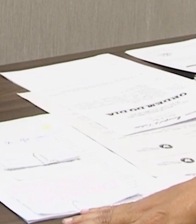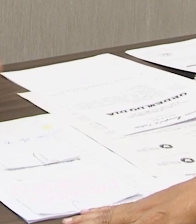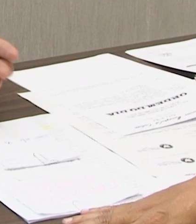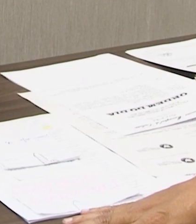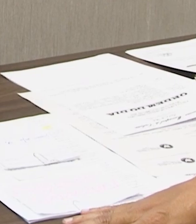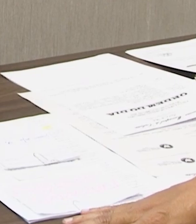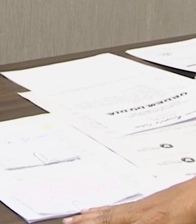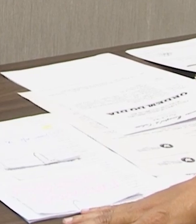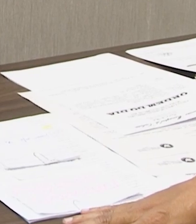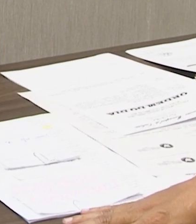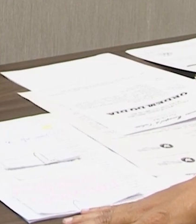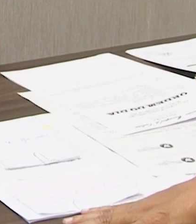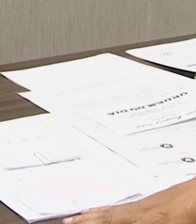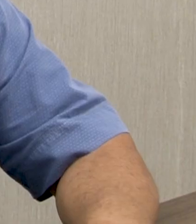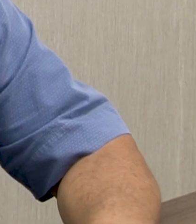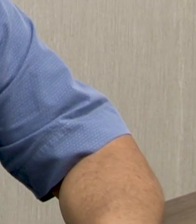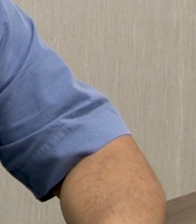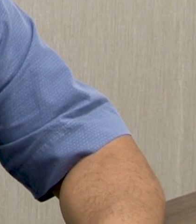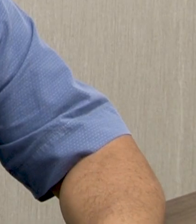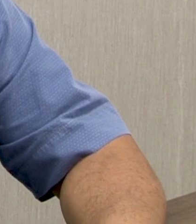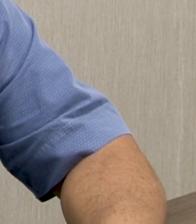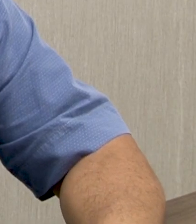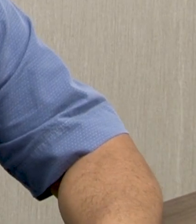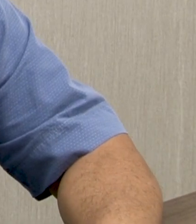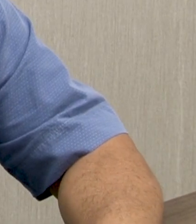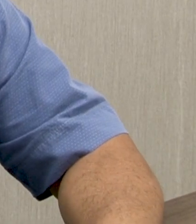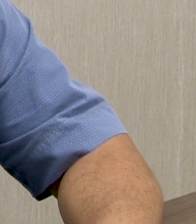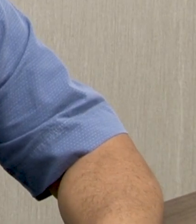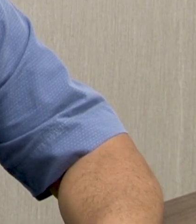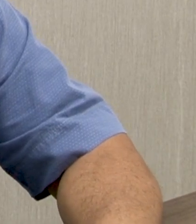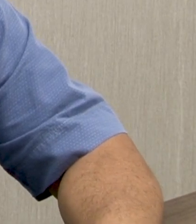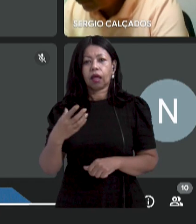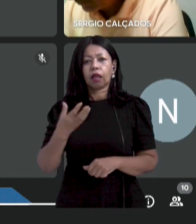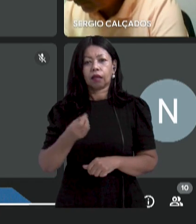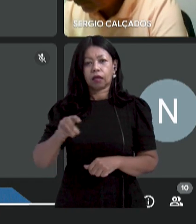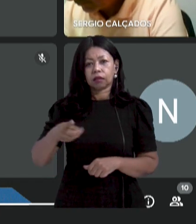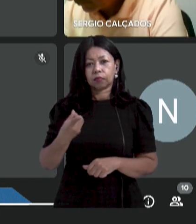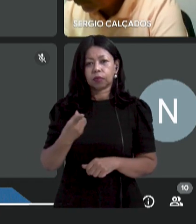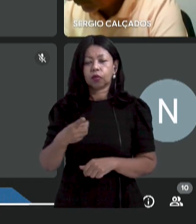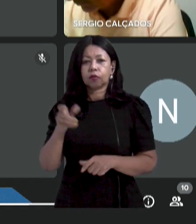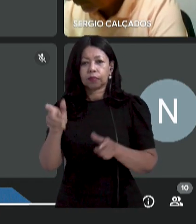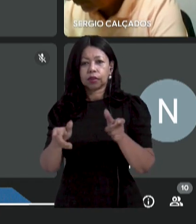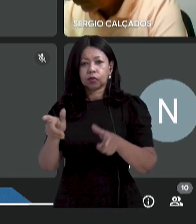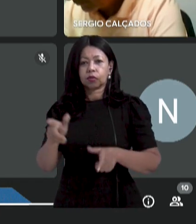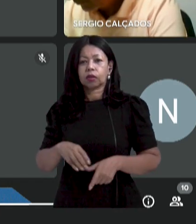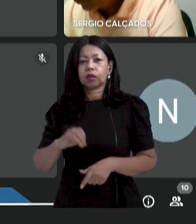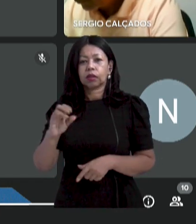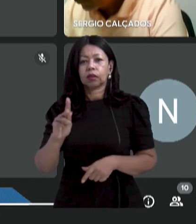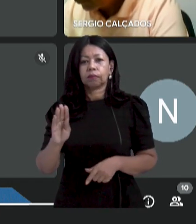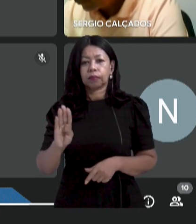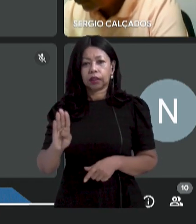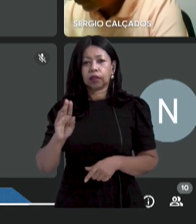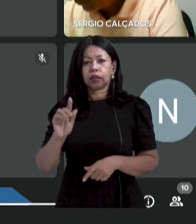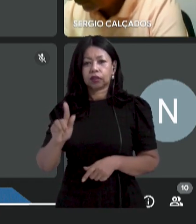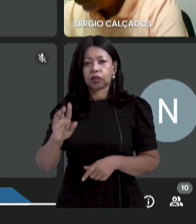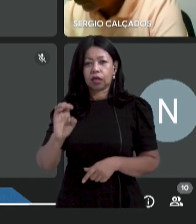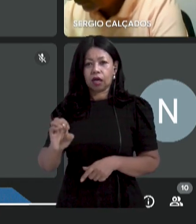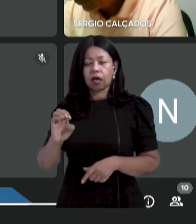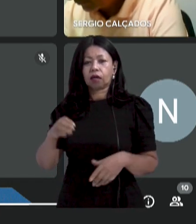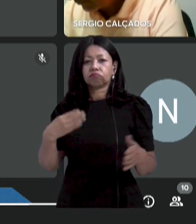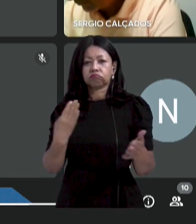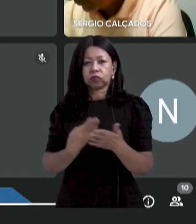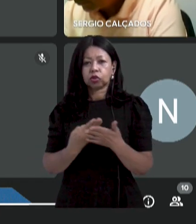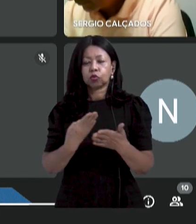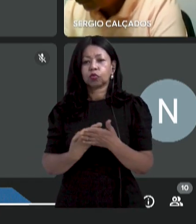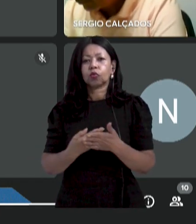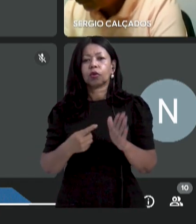sete requerimentos foram apresentados pelo vereador Marcos Roberto Silva Tinho na 38ª sessão ordinária